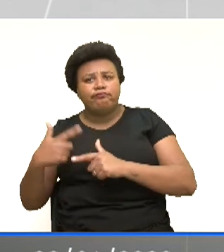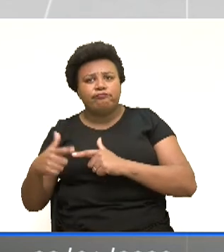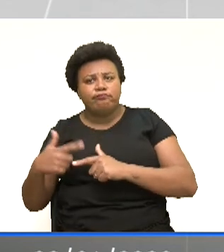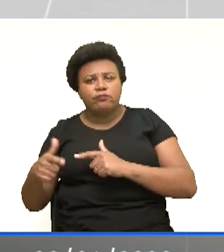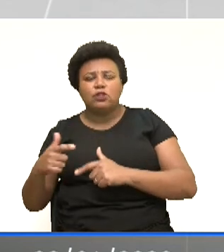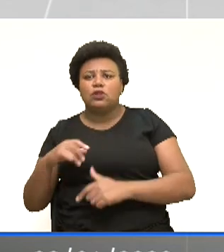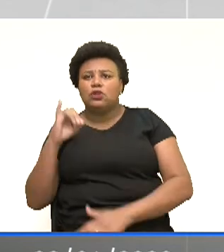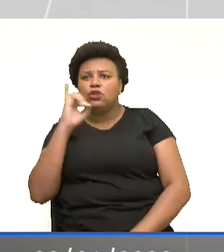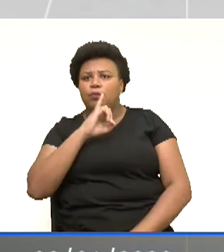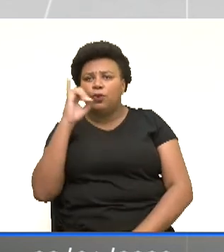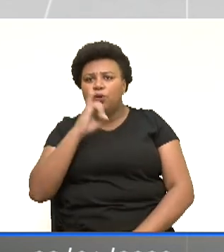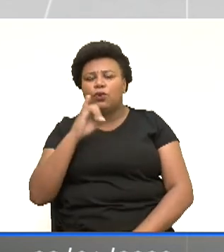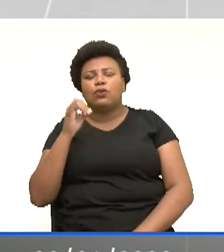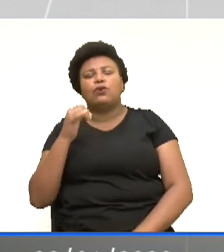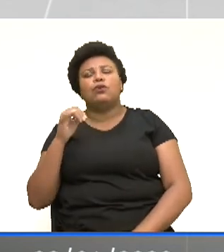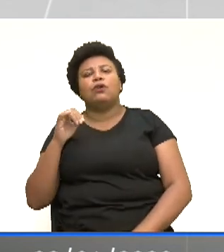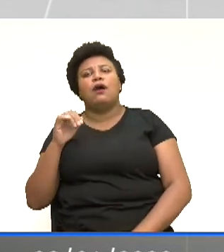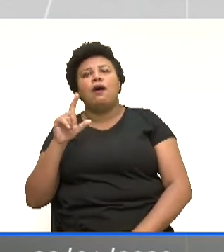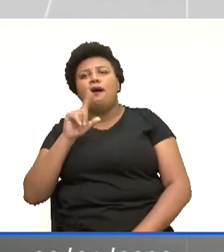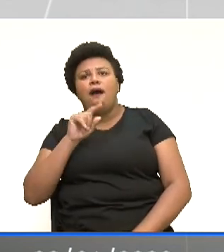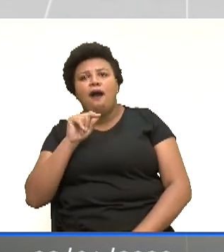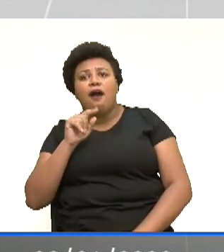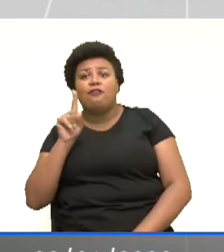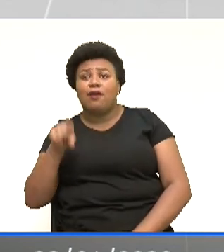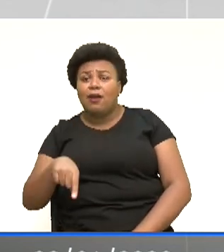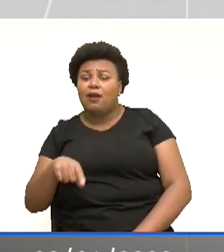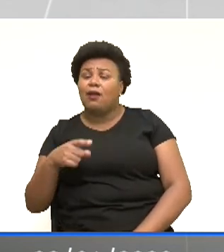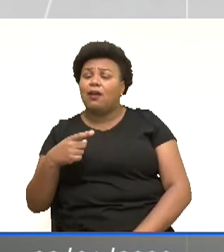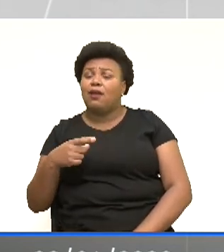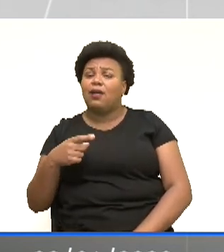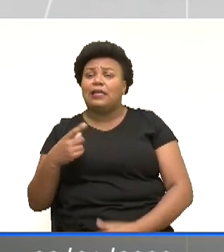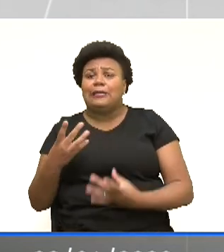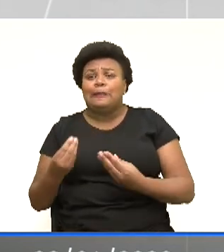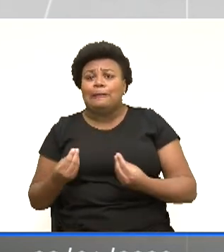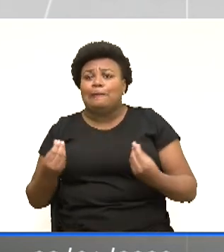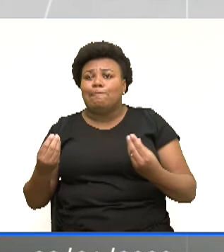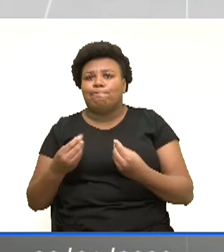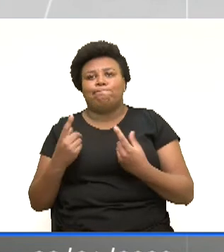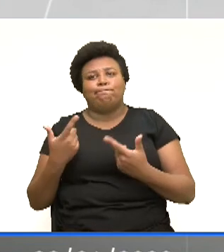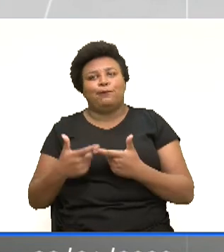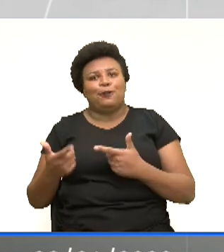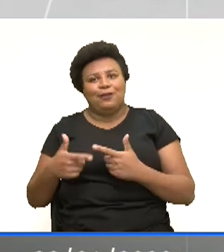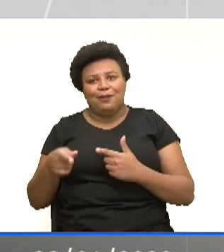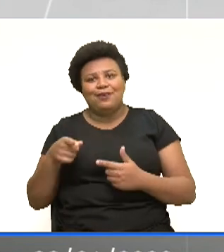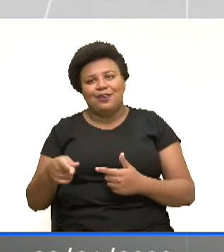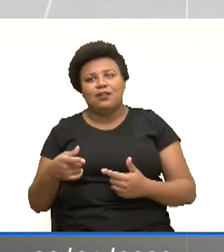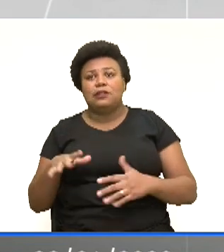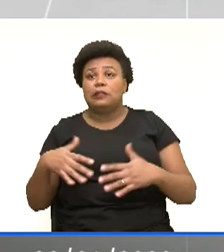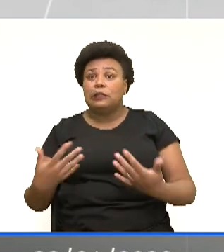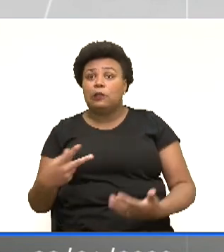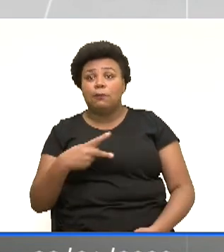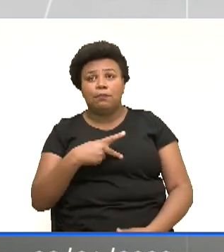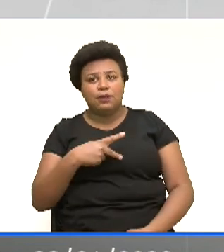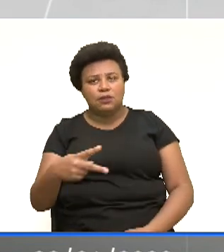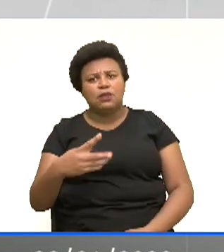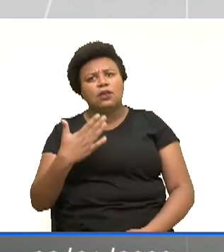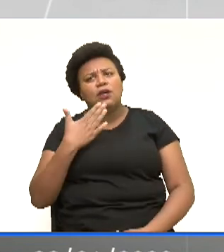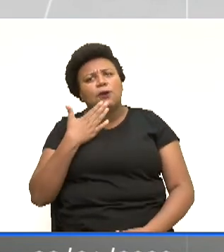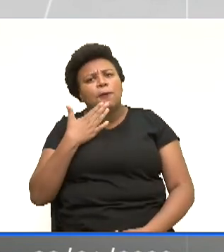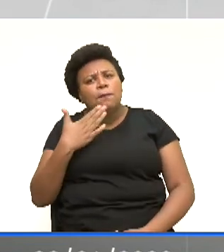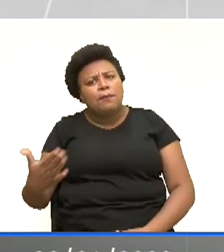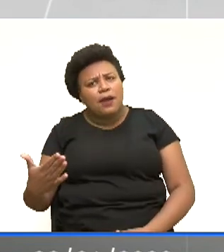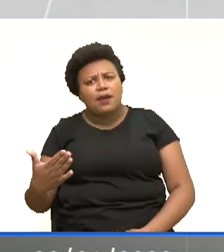de suíno, frigorífico de suíno, de aves, é muito delicado dessa situação. Então, presidente, eu peço, assim,